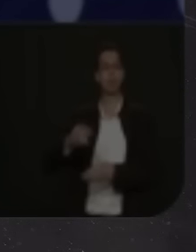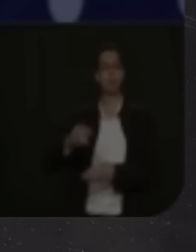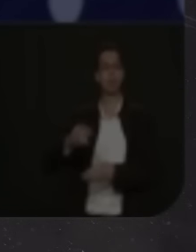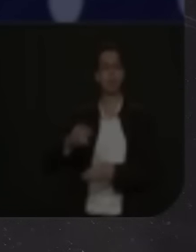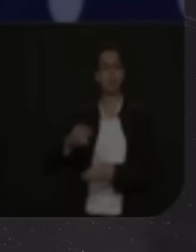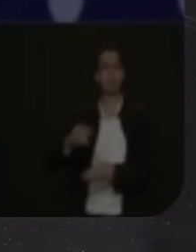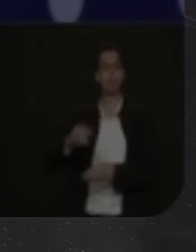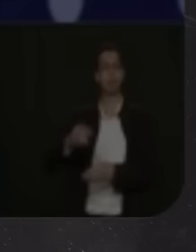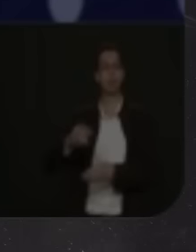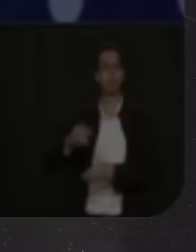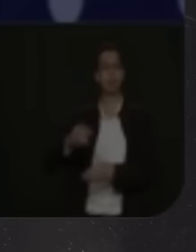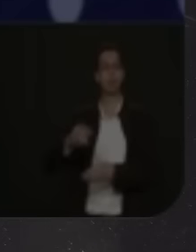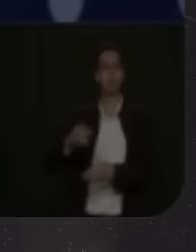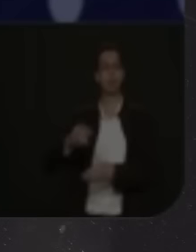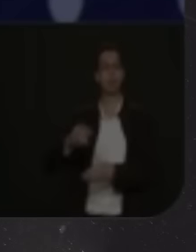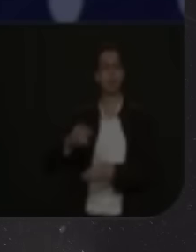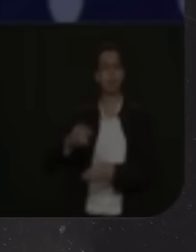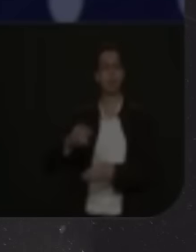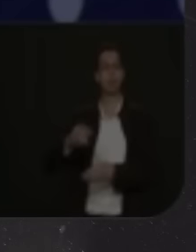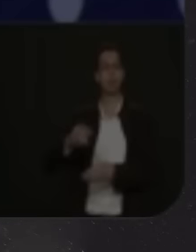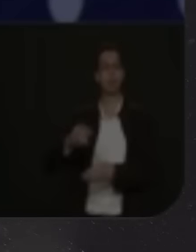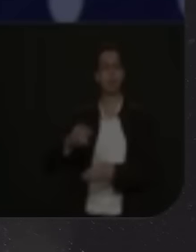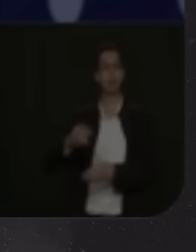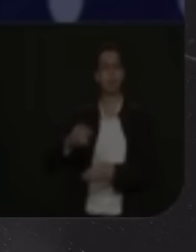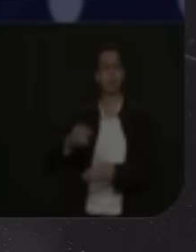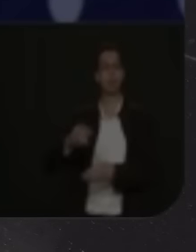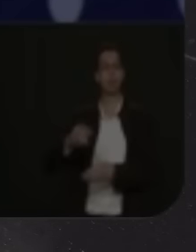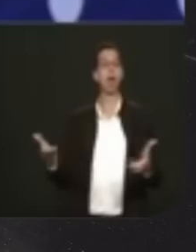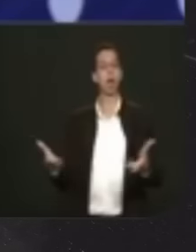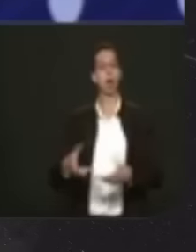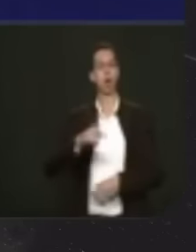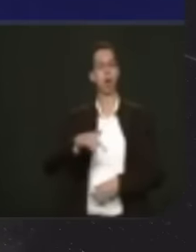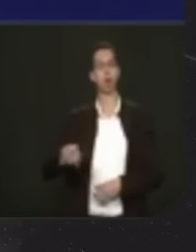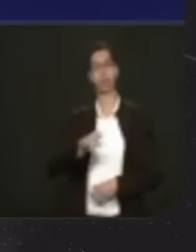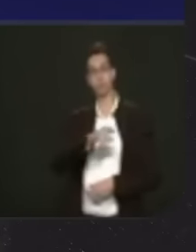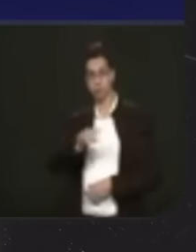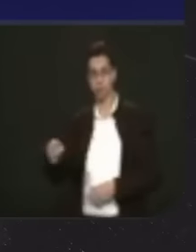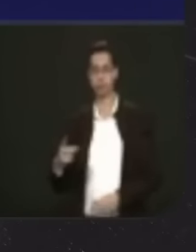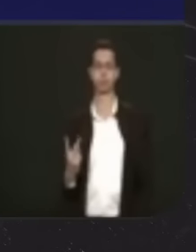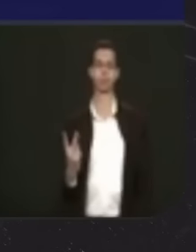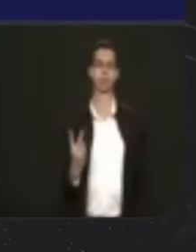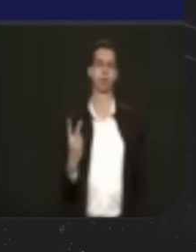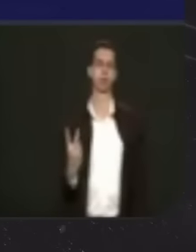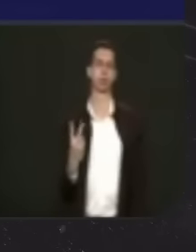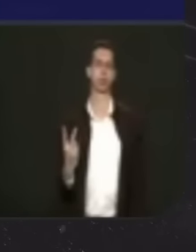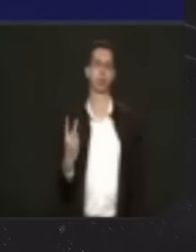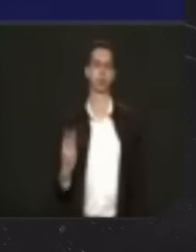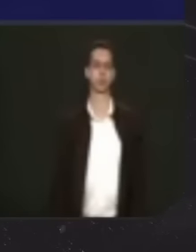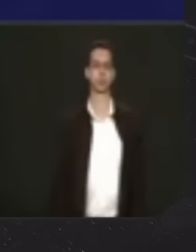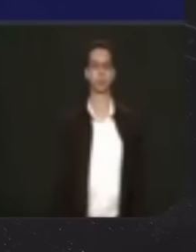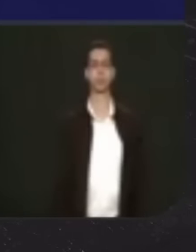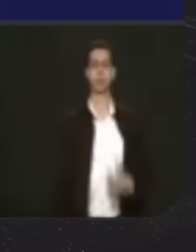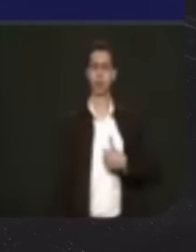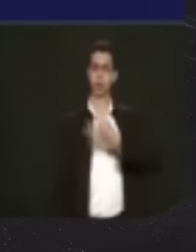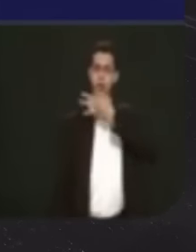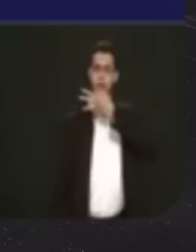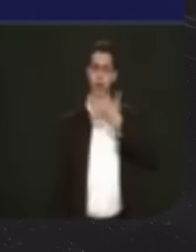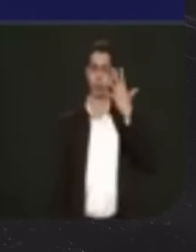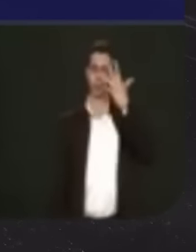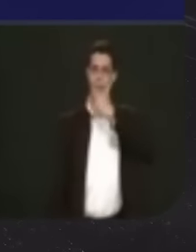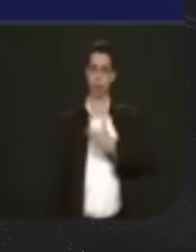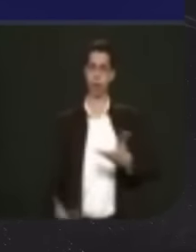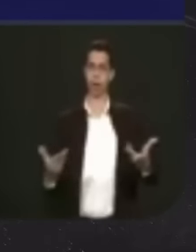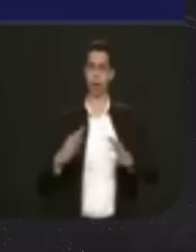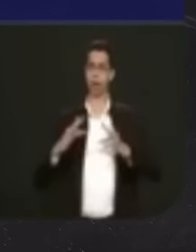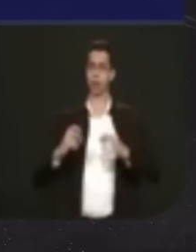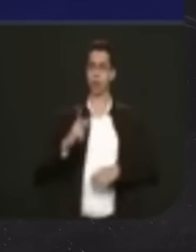respond ele não respondeu nada eu acho muito bonito que de repente todo mundo virou professor nesse debate